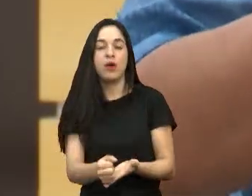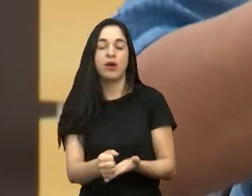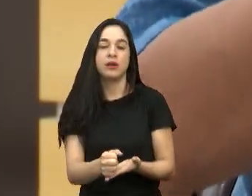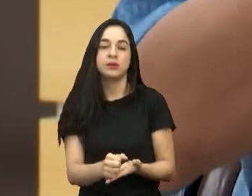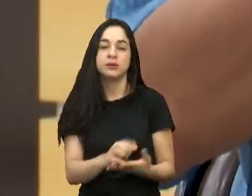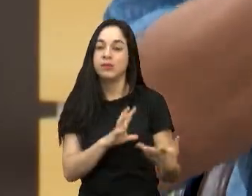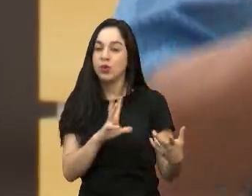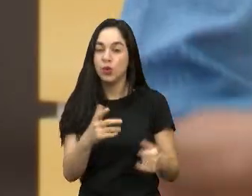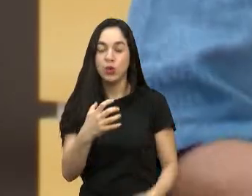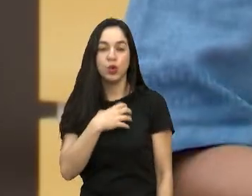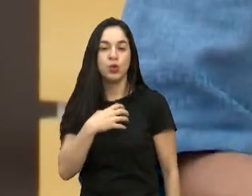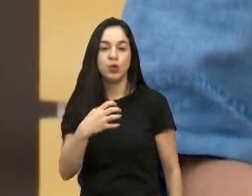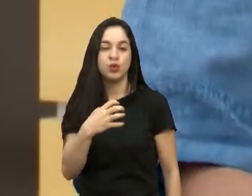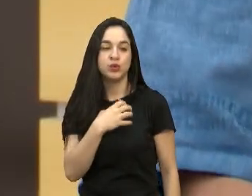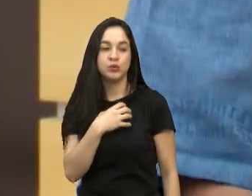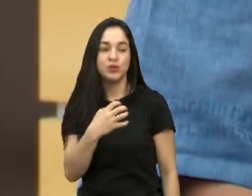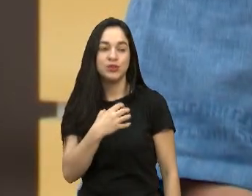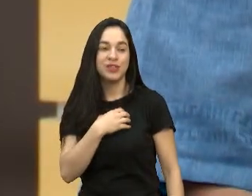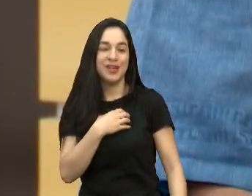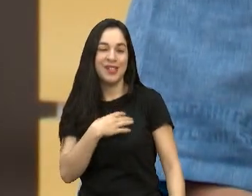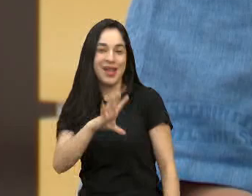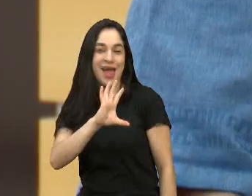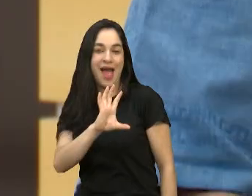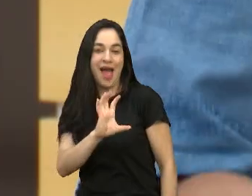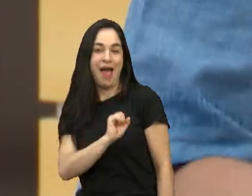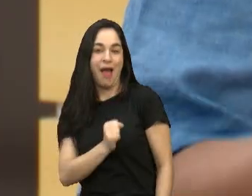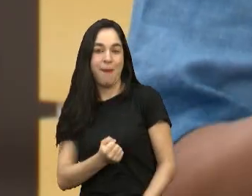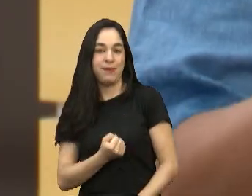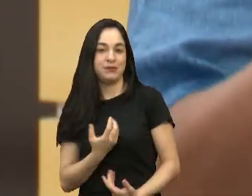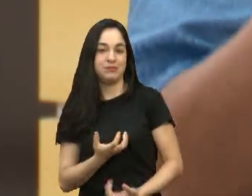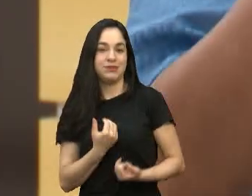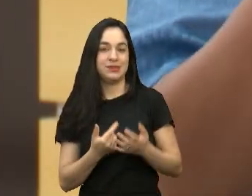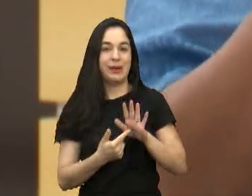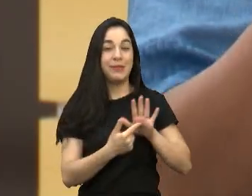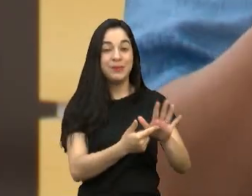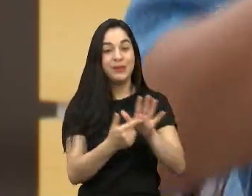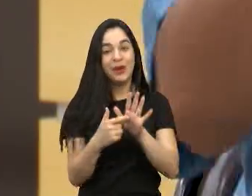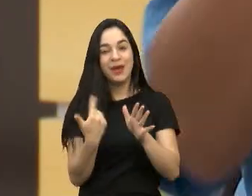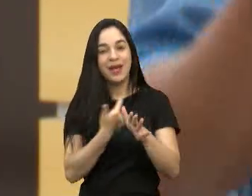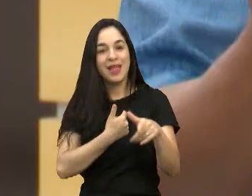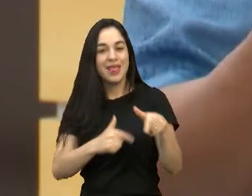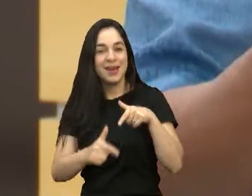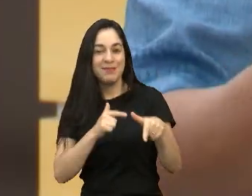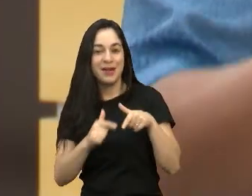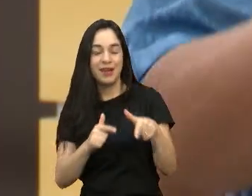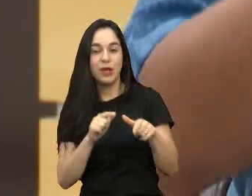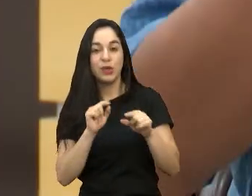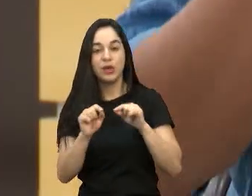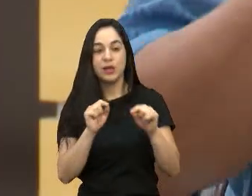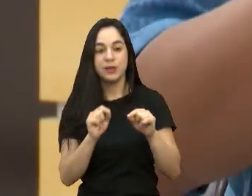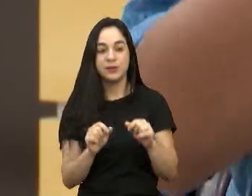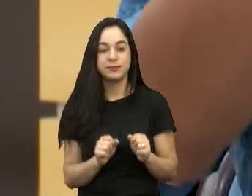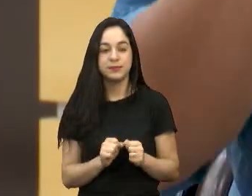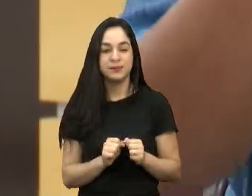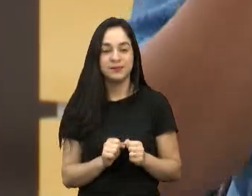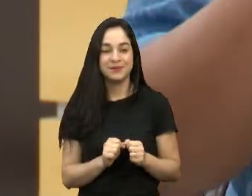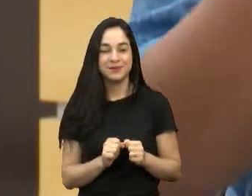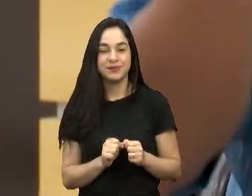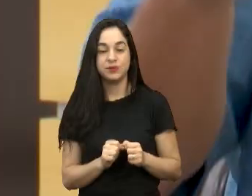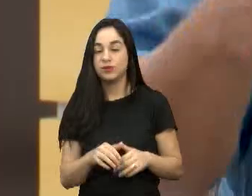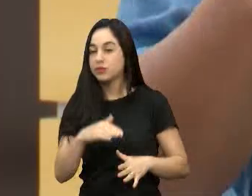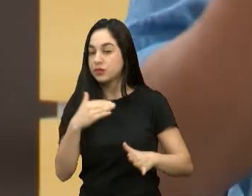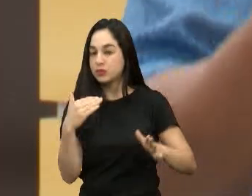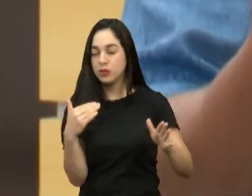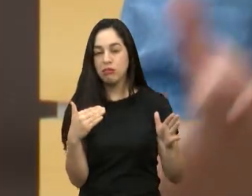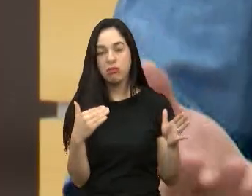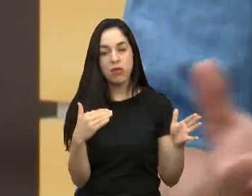todas as formas de expressão de alma, né, que seja, né? Vamos trabalhar nos pontos positivos, porque pontos negativos tem em todos os lugares, todos os âmbitos, de